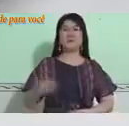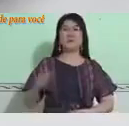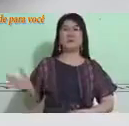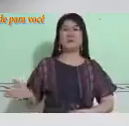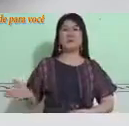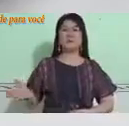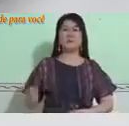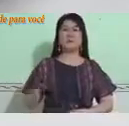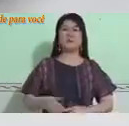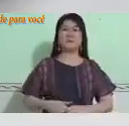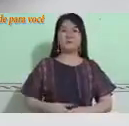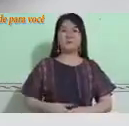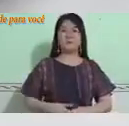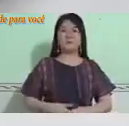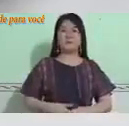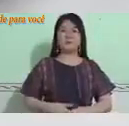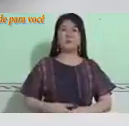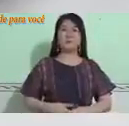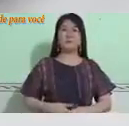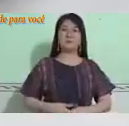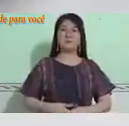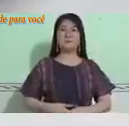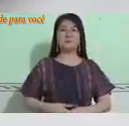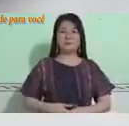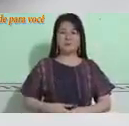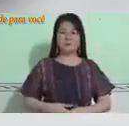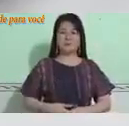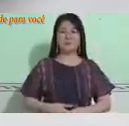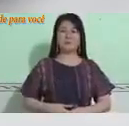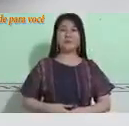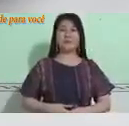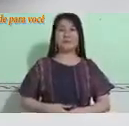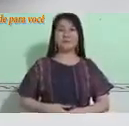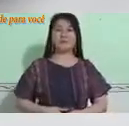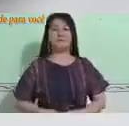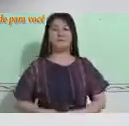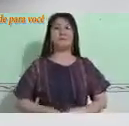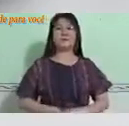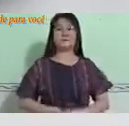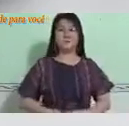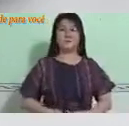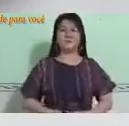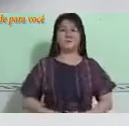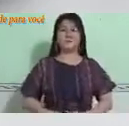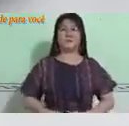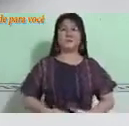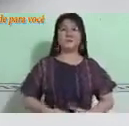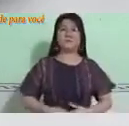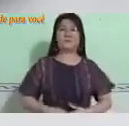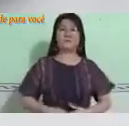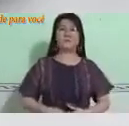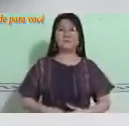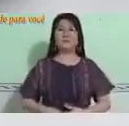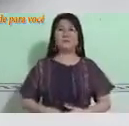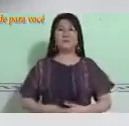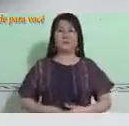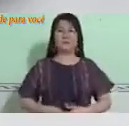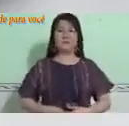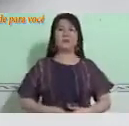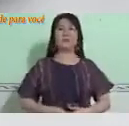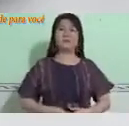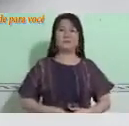Quando Zé fez o teste corretamente, no período certo, e até já Zé repetiu o teste, mas o resultado continua